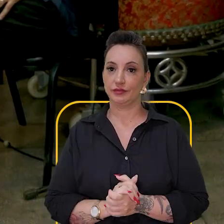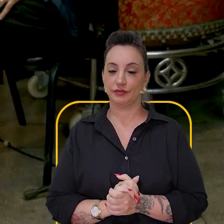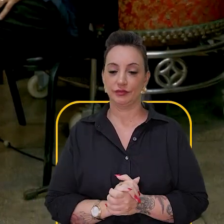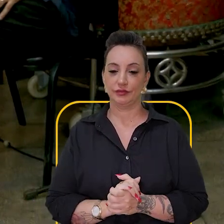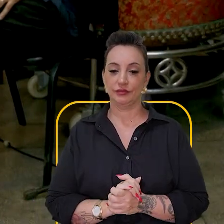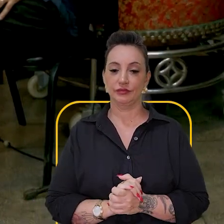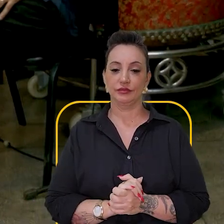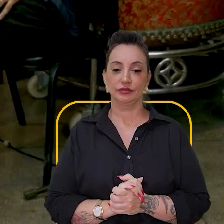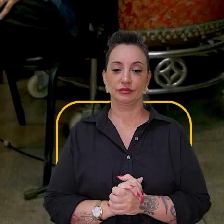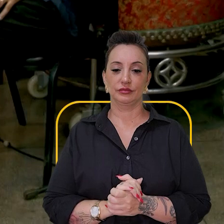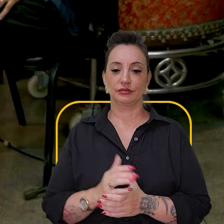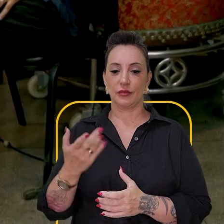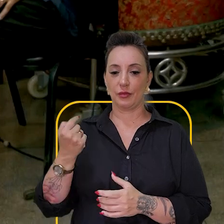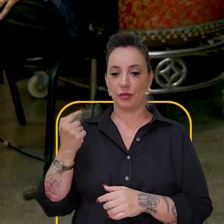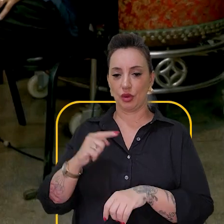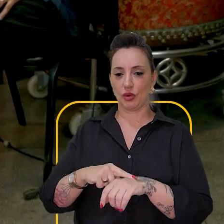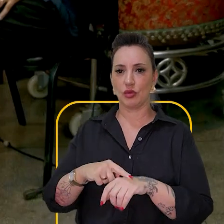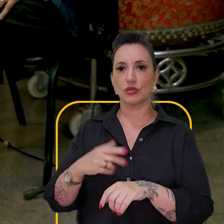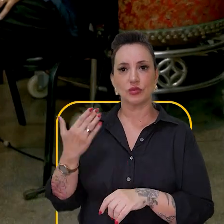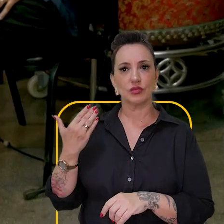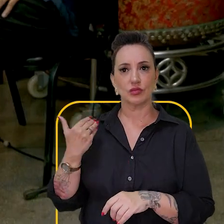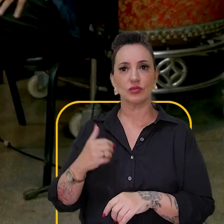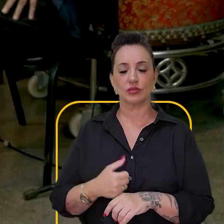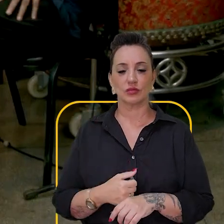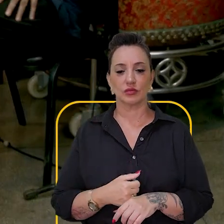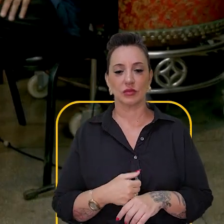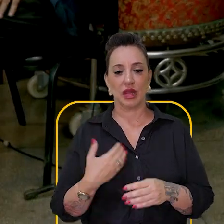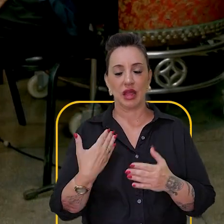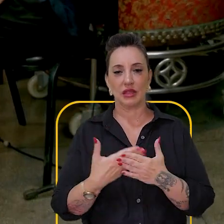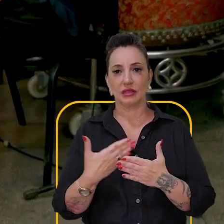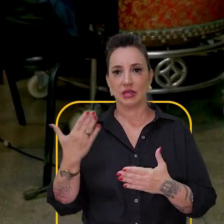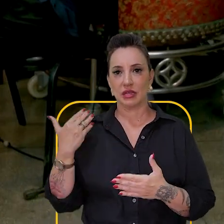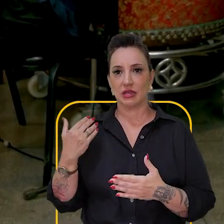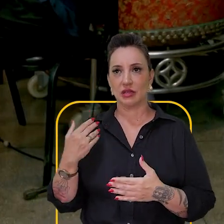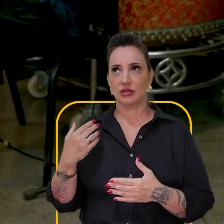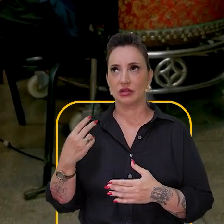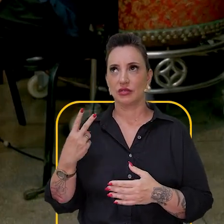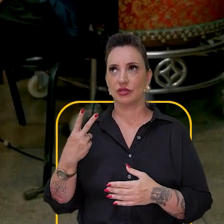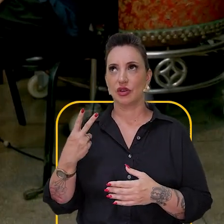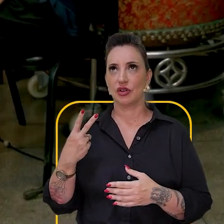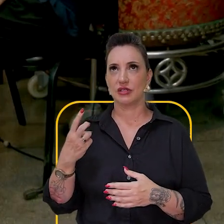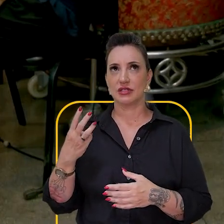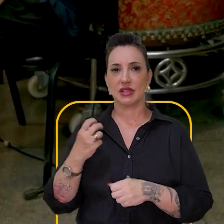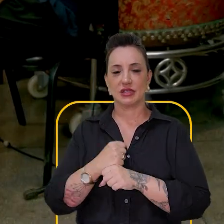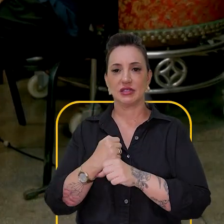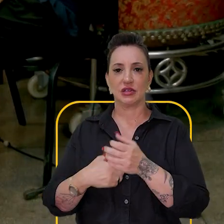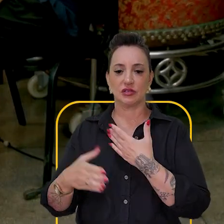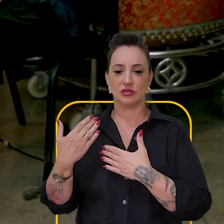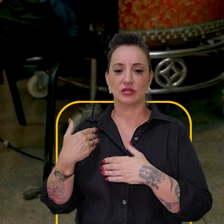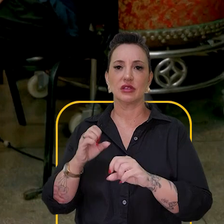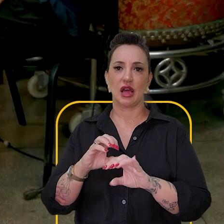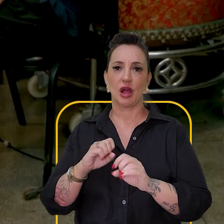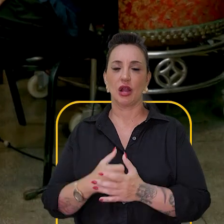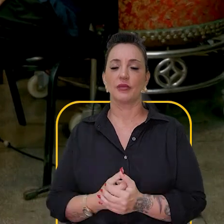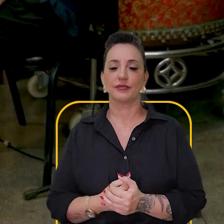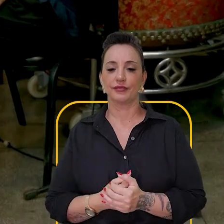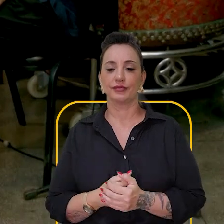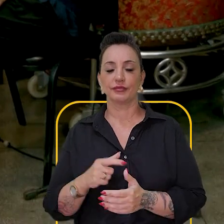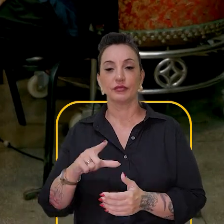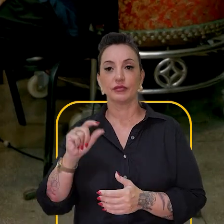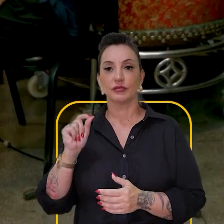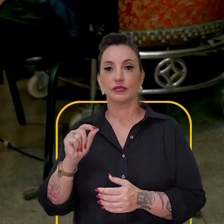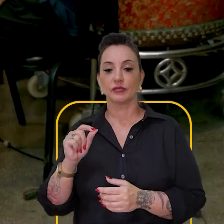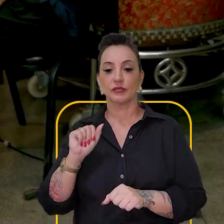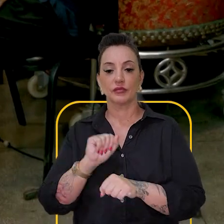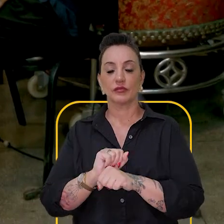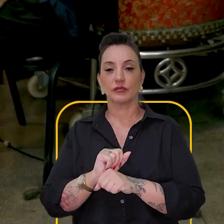anos parei só na pandemia aí ah recente então recente bem recente bem recente não até até do